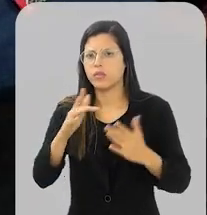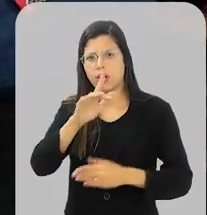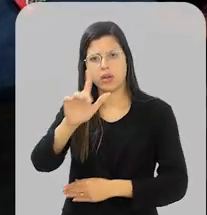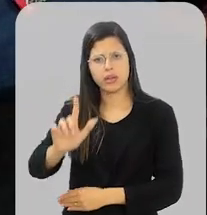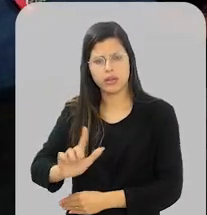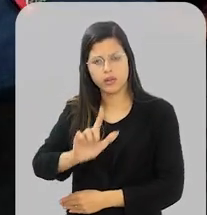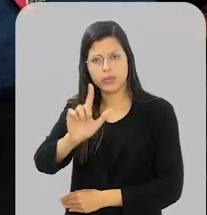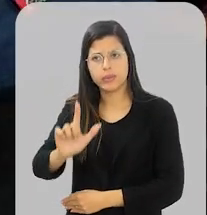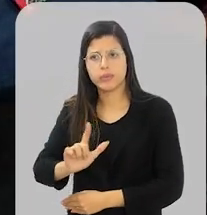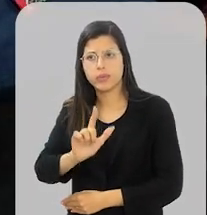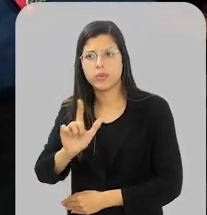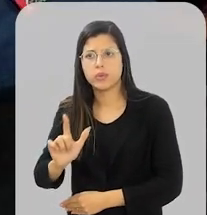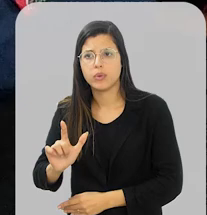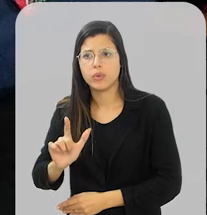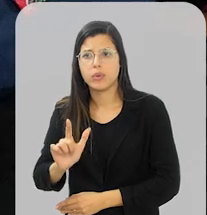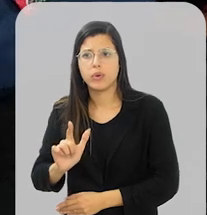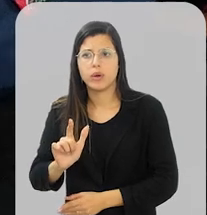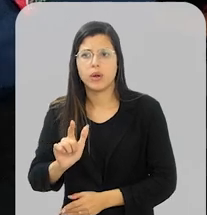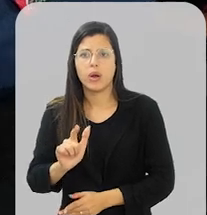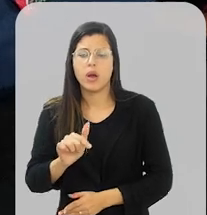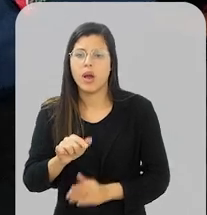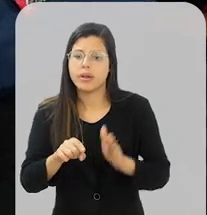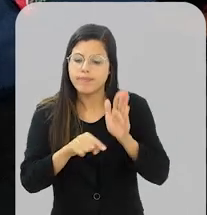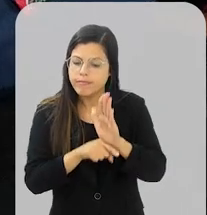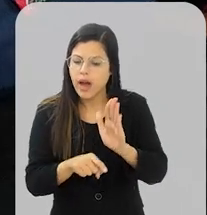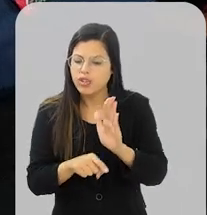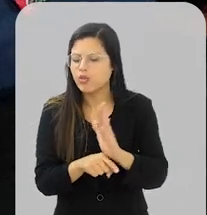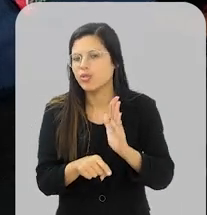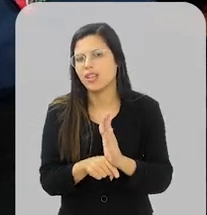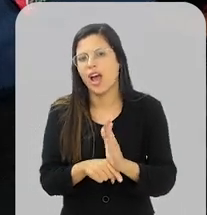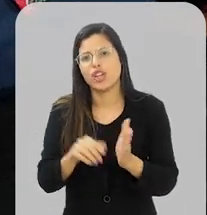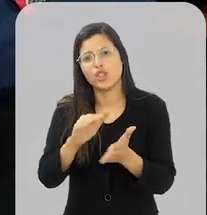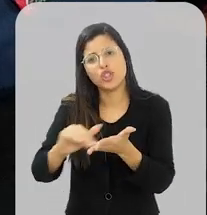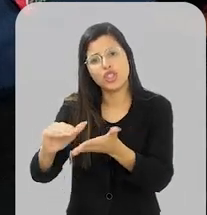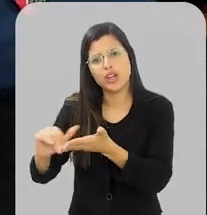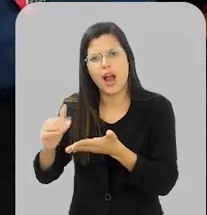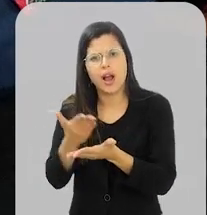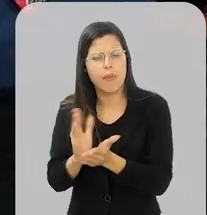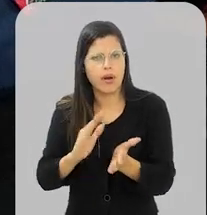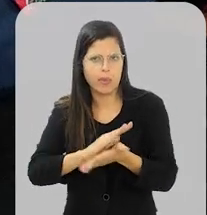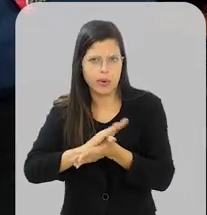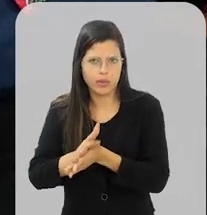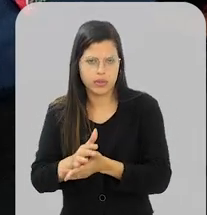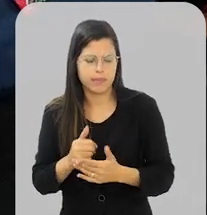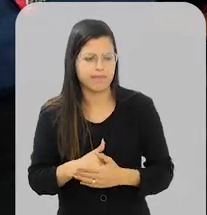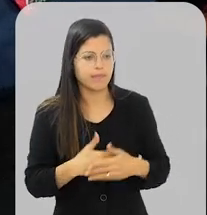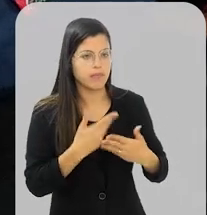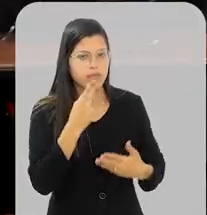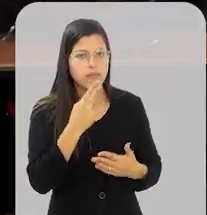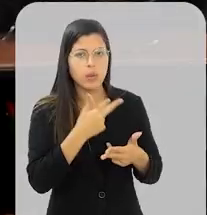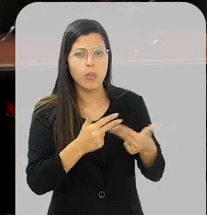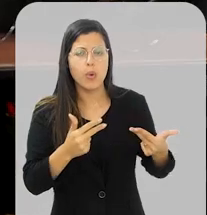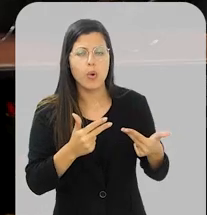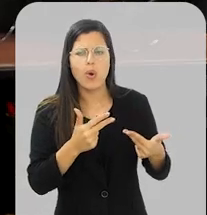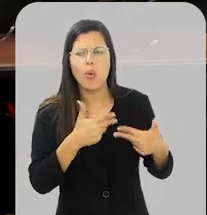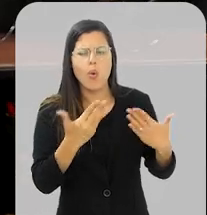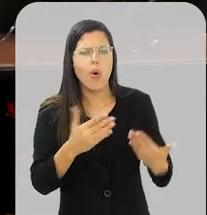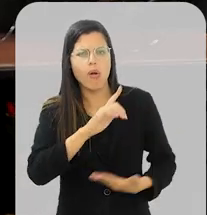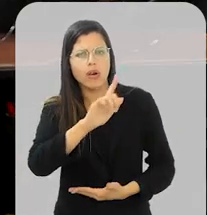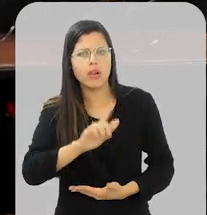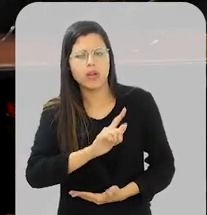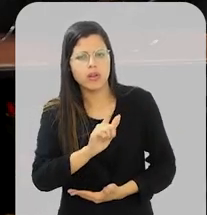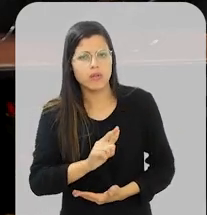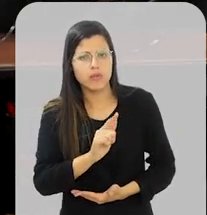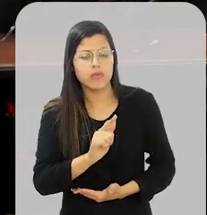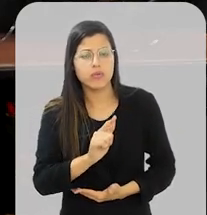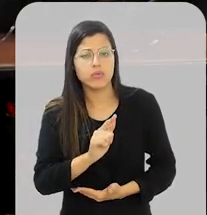a literatura, ela caminha para desconstruir tudo isso. E me diz uma coisa, quais são os livros mais procurados?